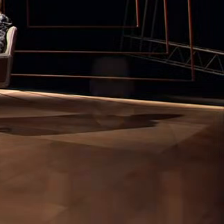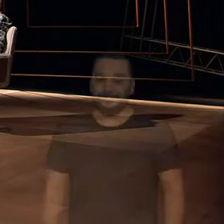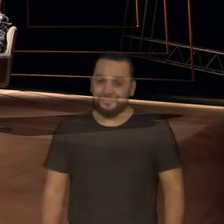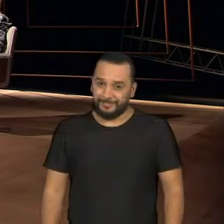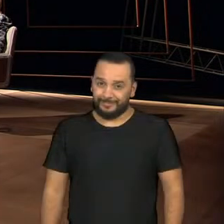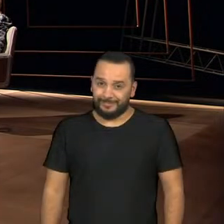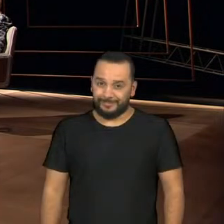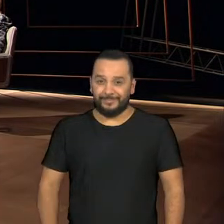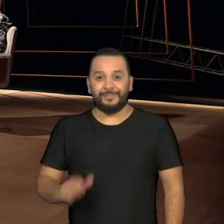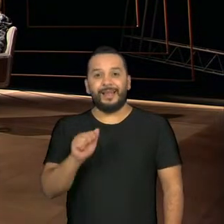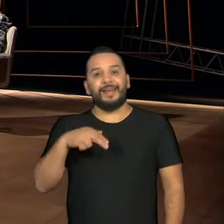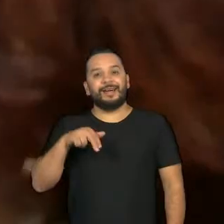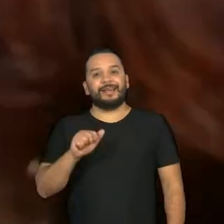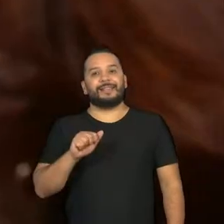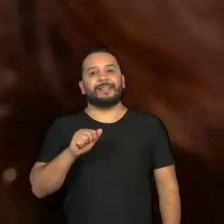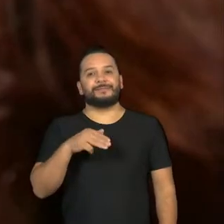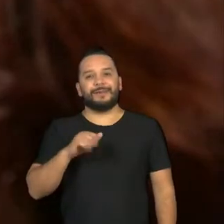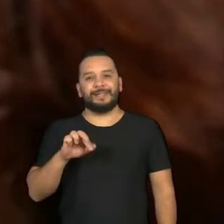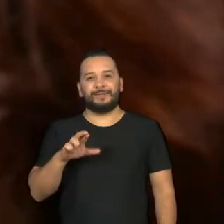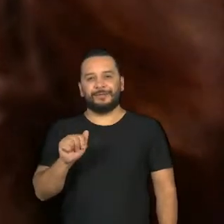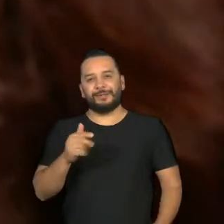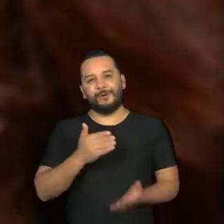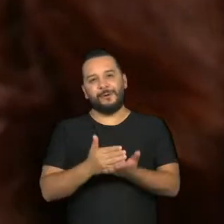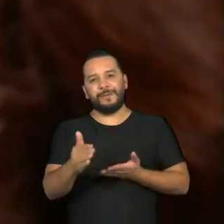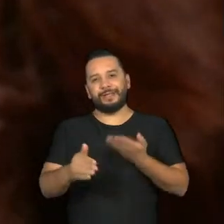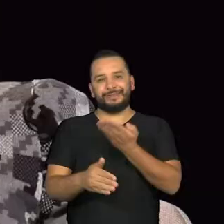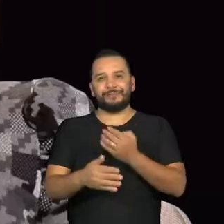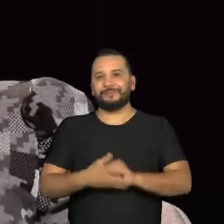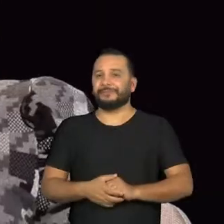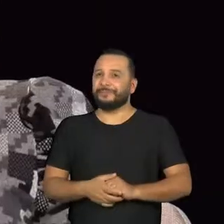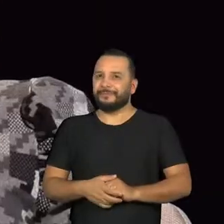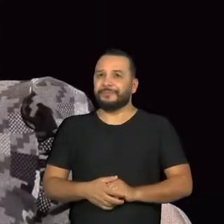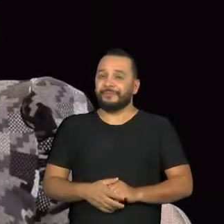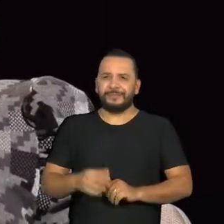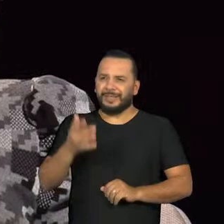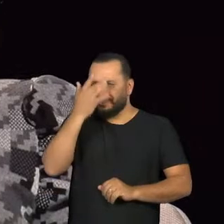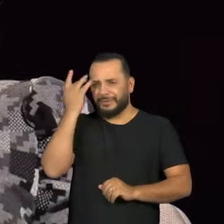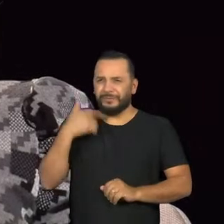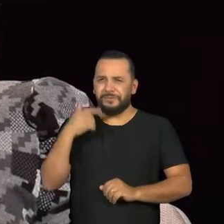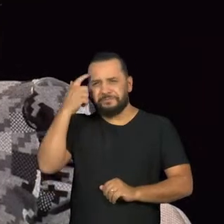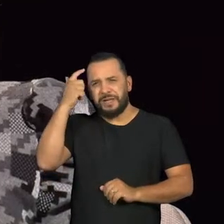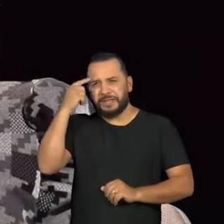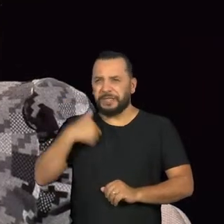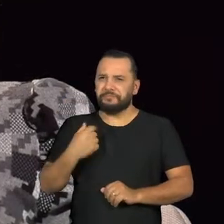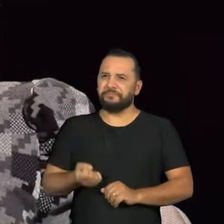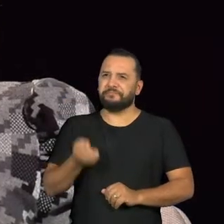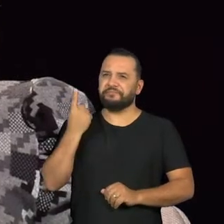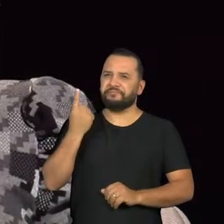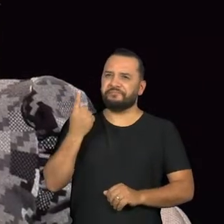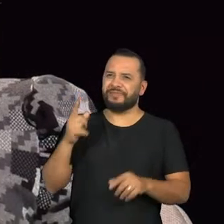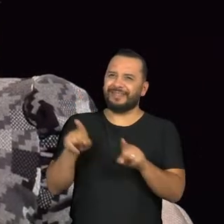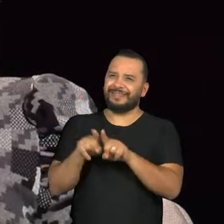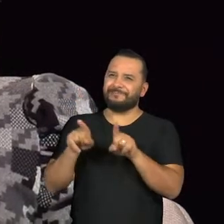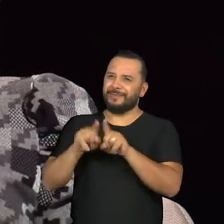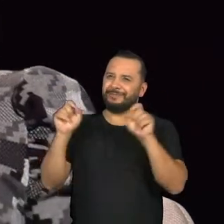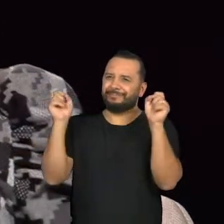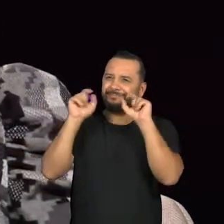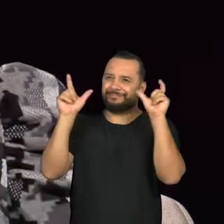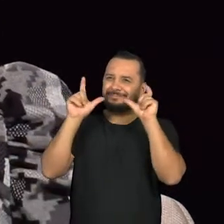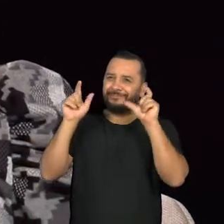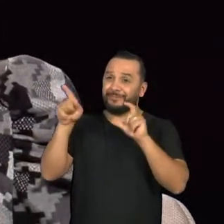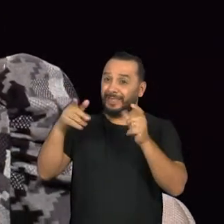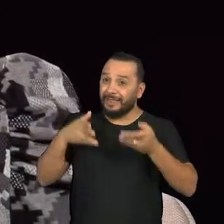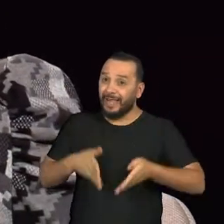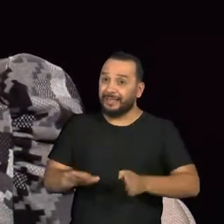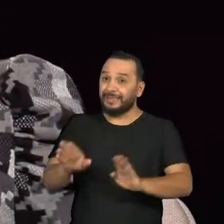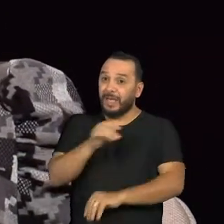Ana Maria, você começa. Muita gente estranha e se surpreende que você é